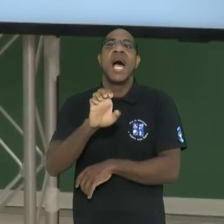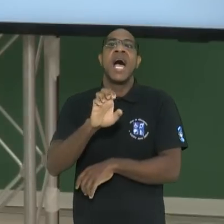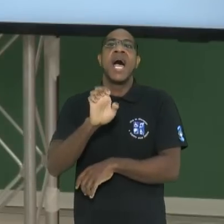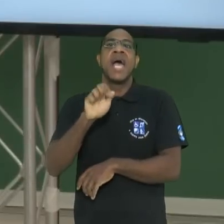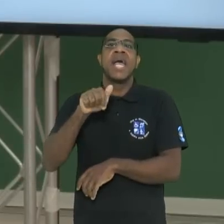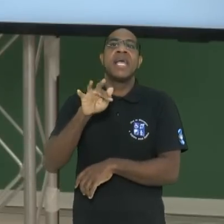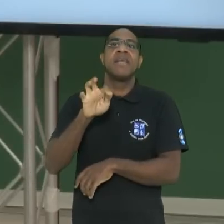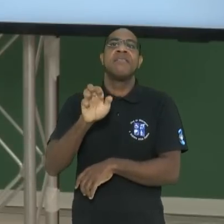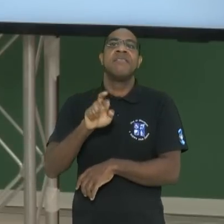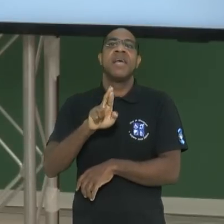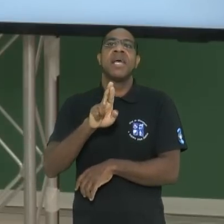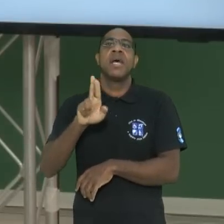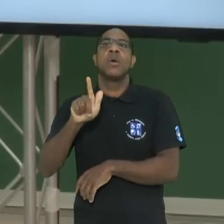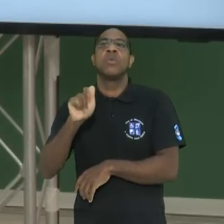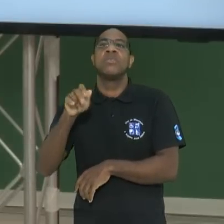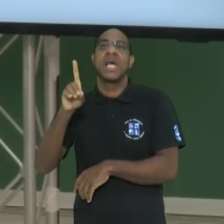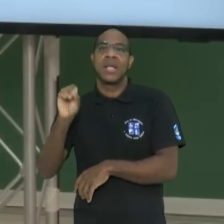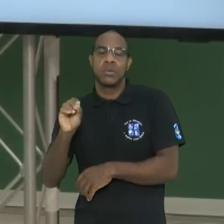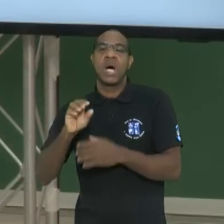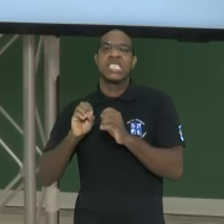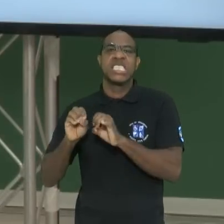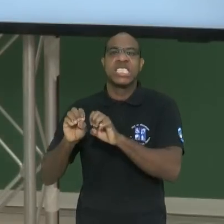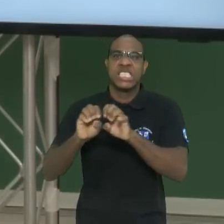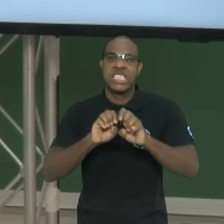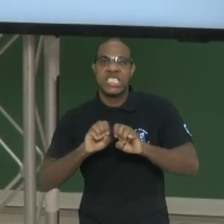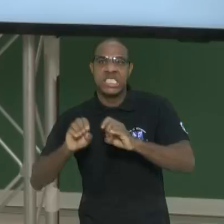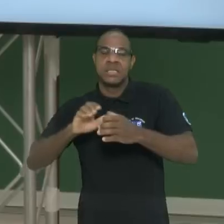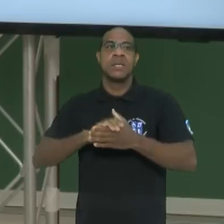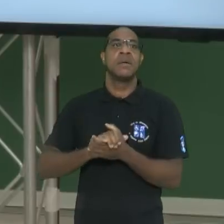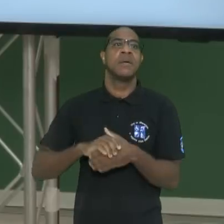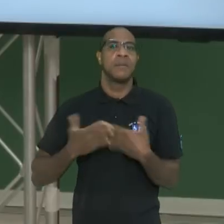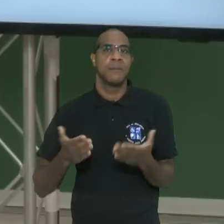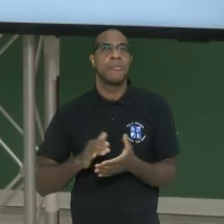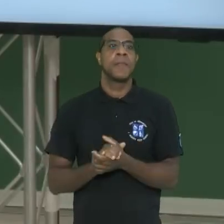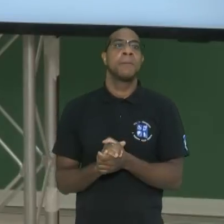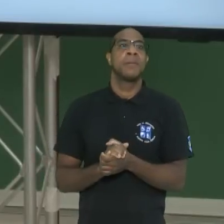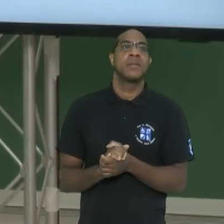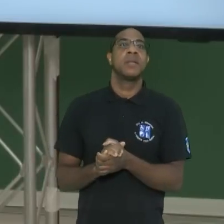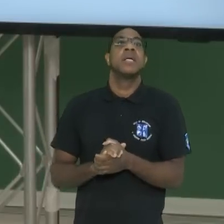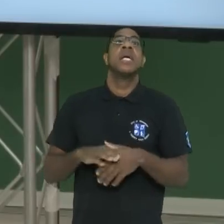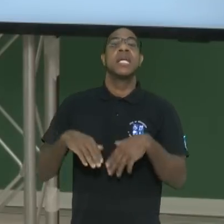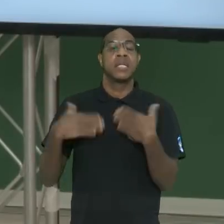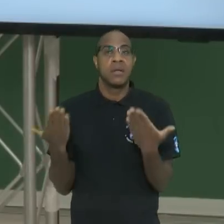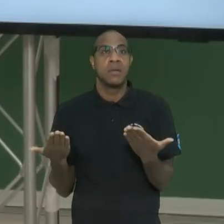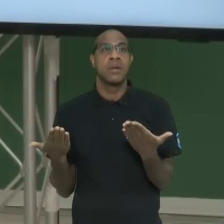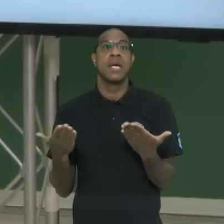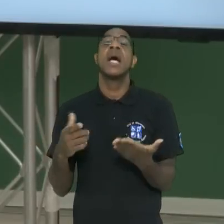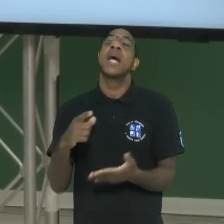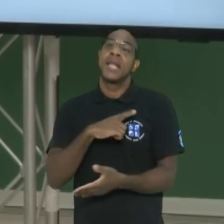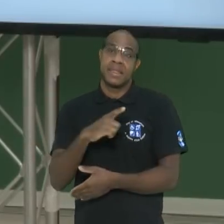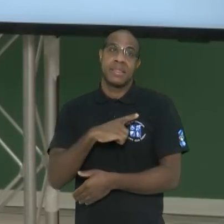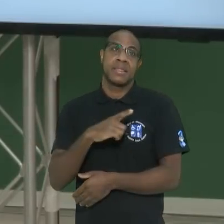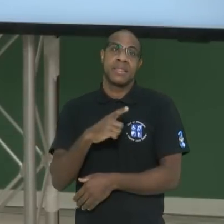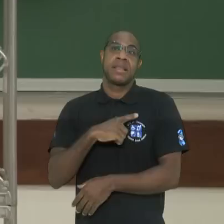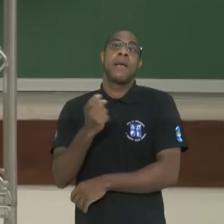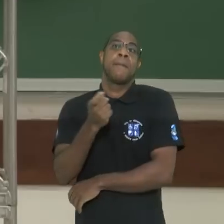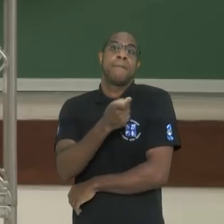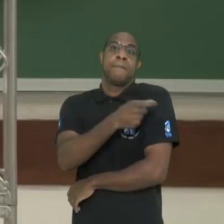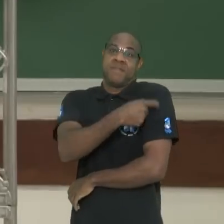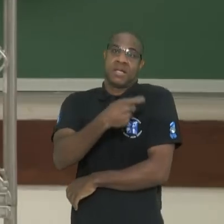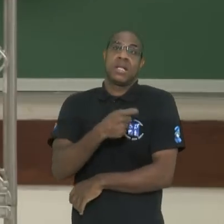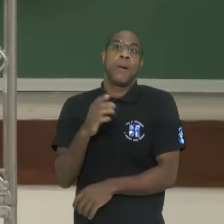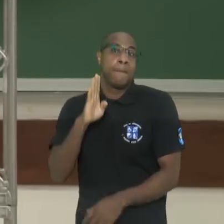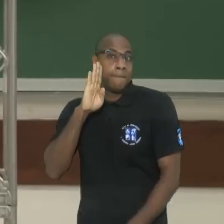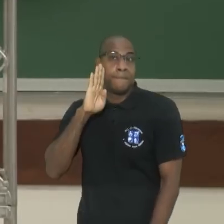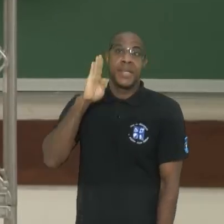solo contaminado ou com objetos enferrujados, é que você acaba ficando doente. Portanto, a vacinação é o principal